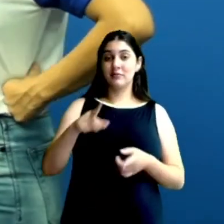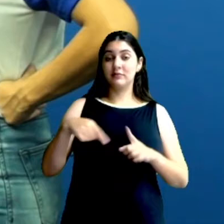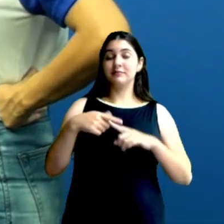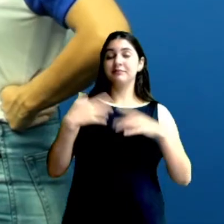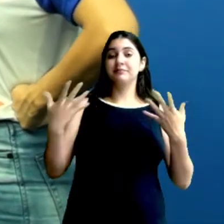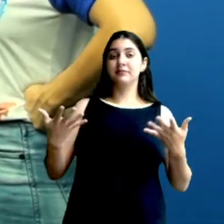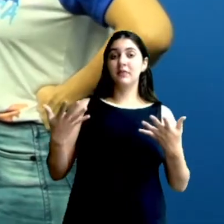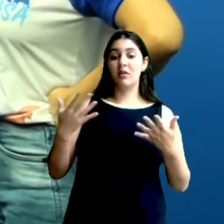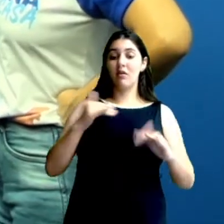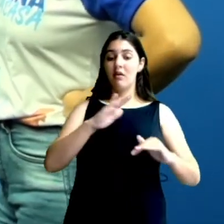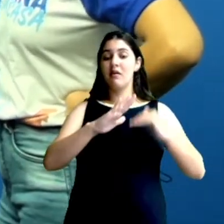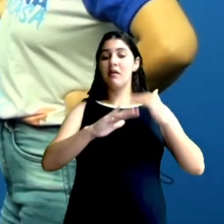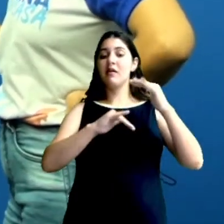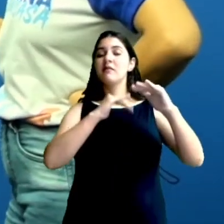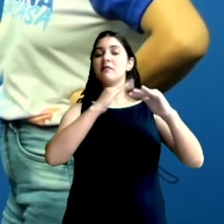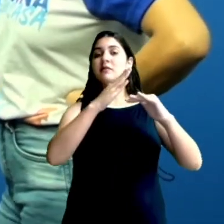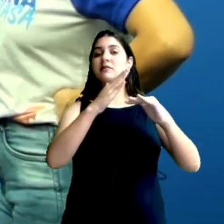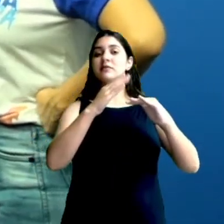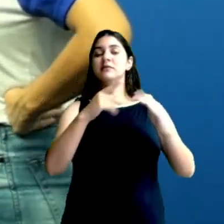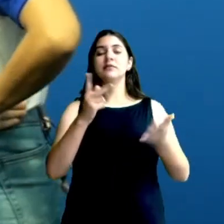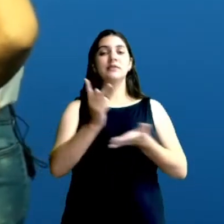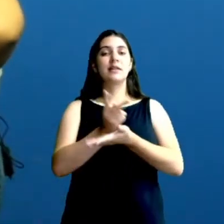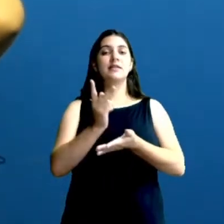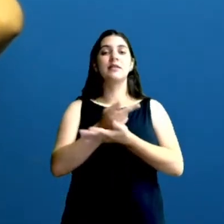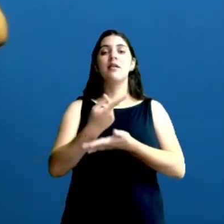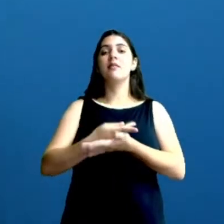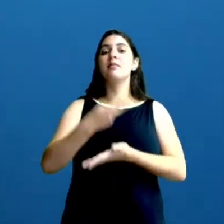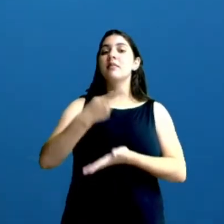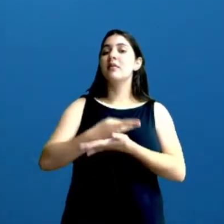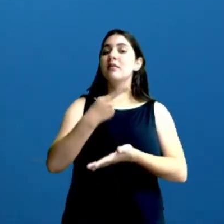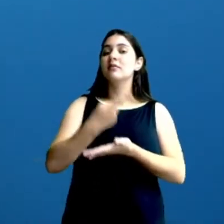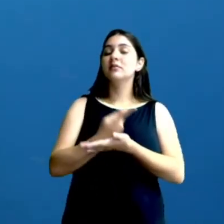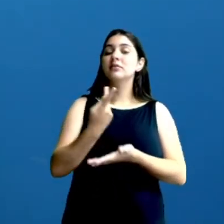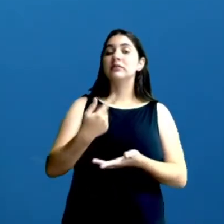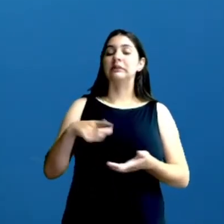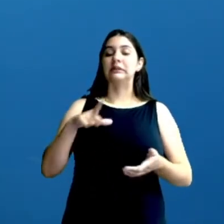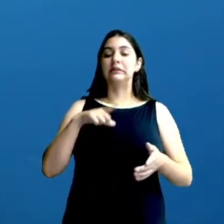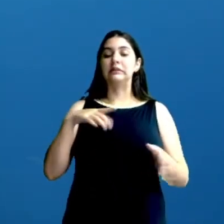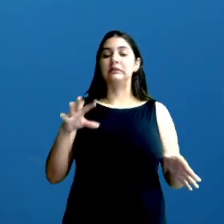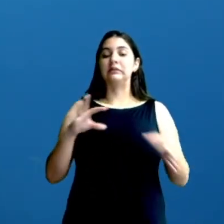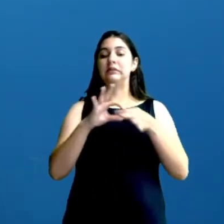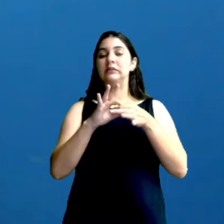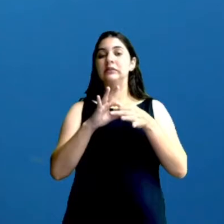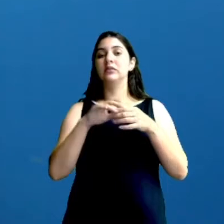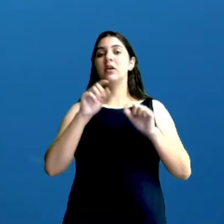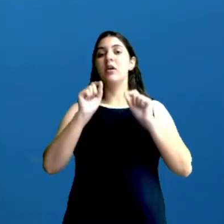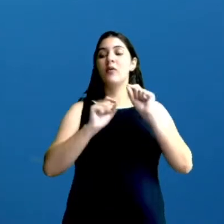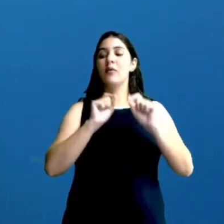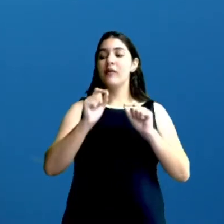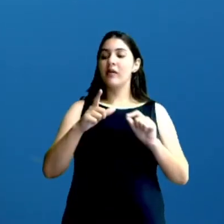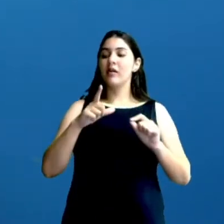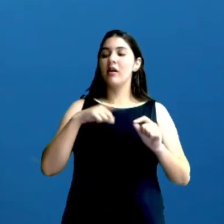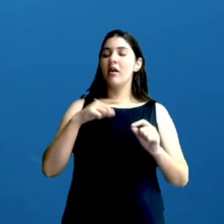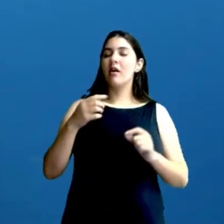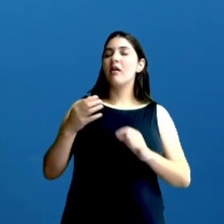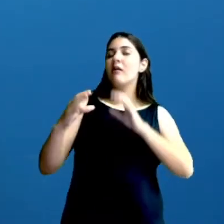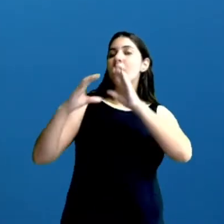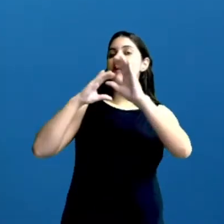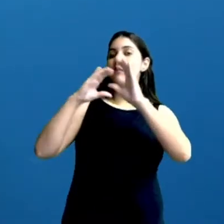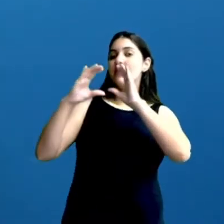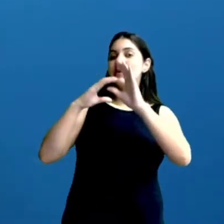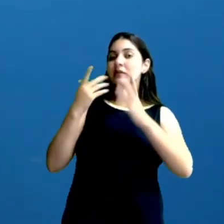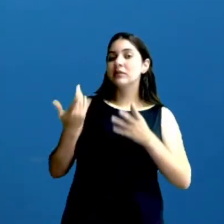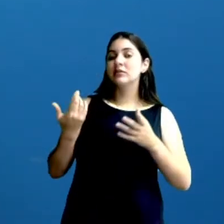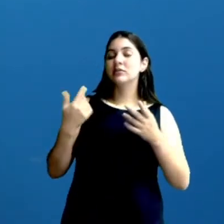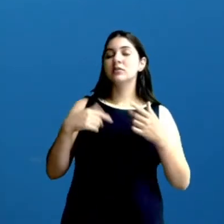Então, a evolução ela sempre aconteceu, ela esteve ligada aos aparelhos, ela está comumente ligada